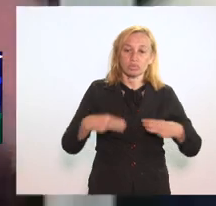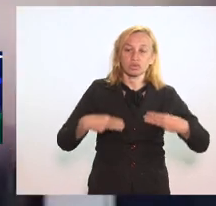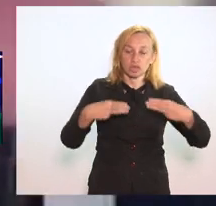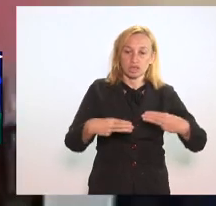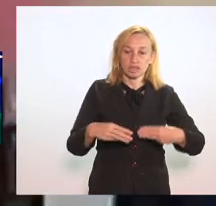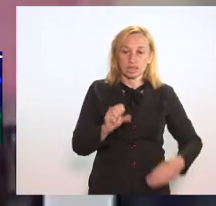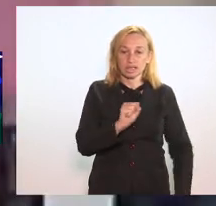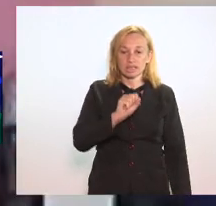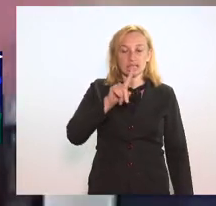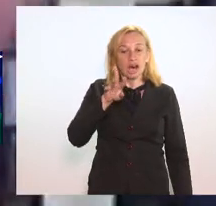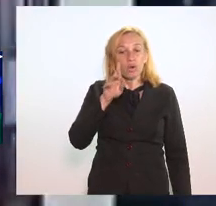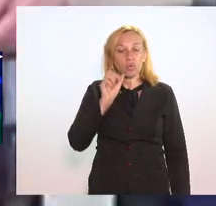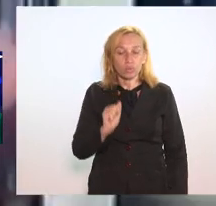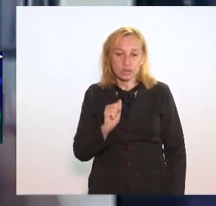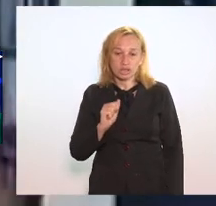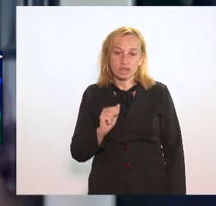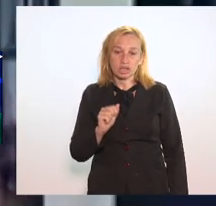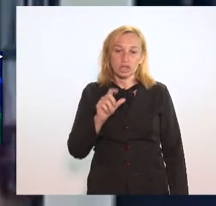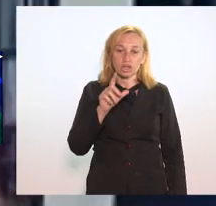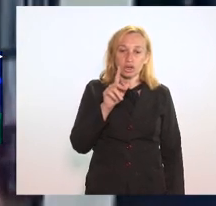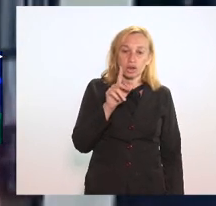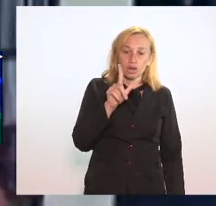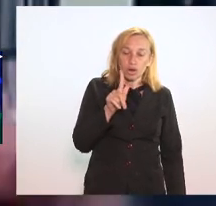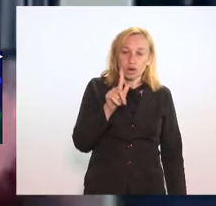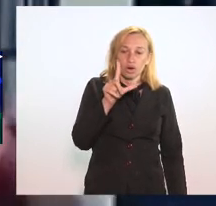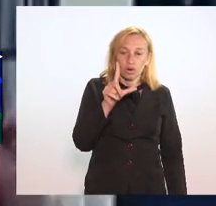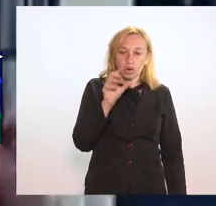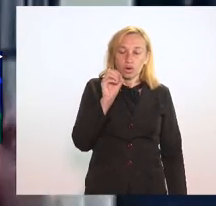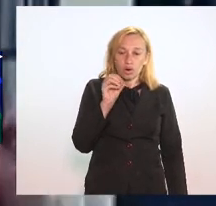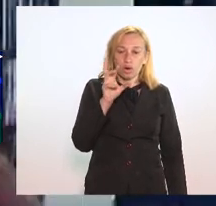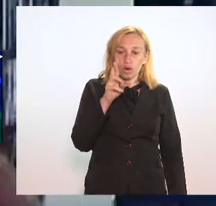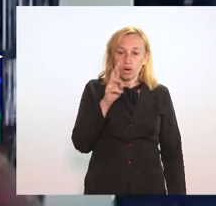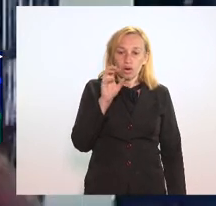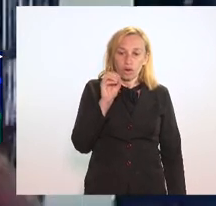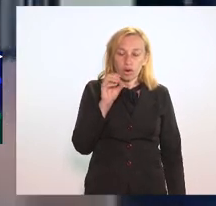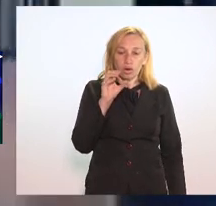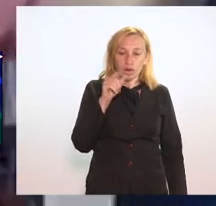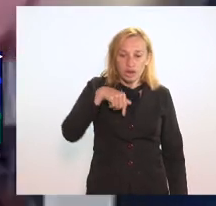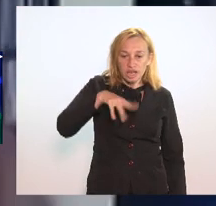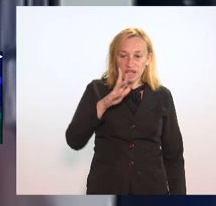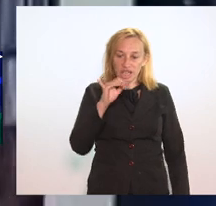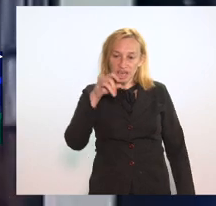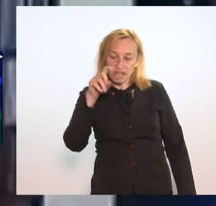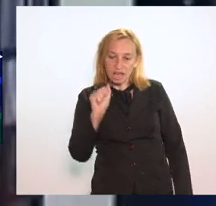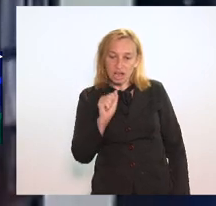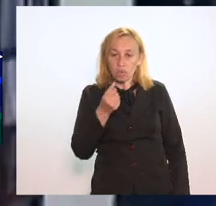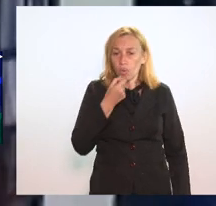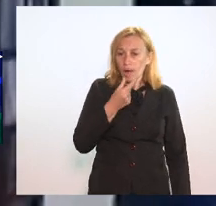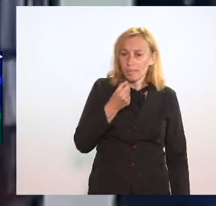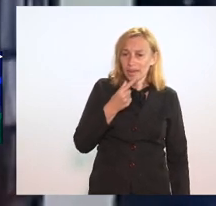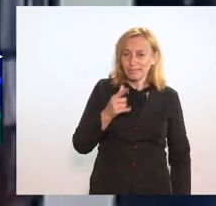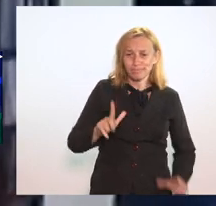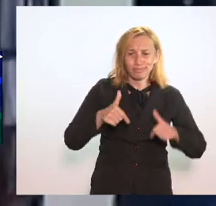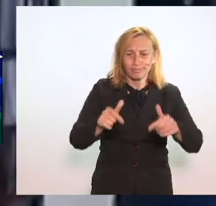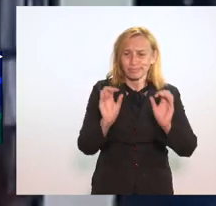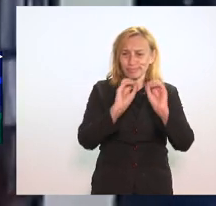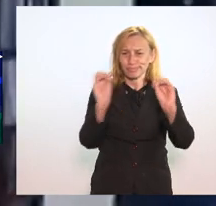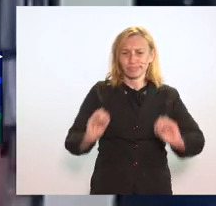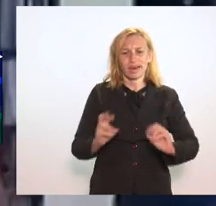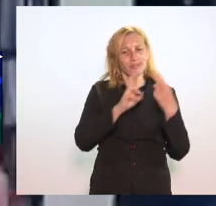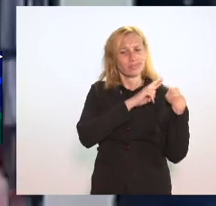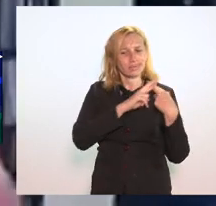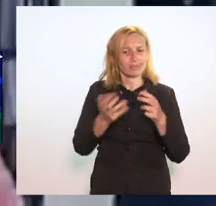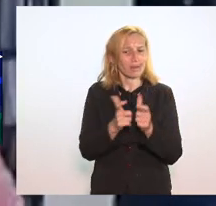o remédio que não tem nenhuma eficiência foi que você faz um negócio desse é responsabilidade muito grande